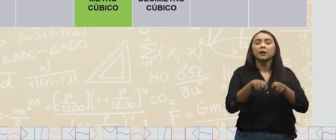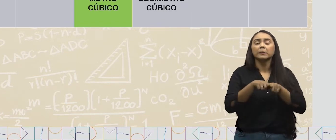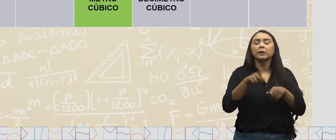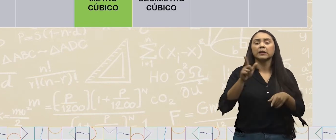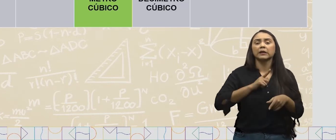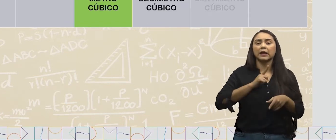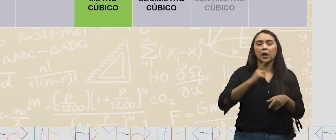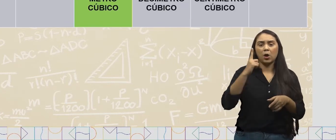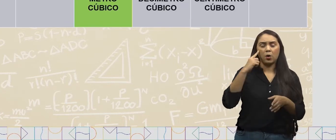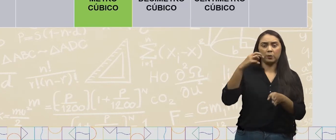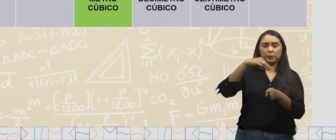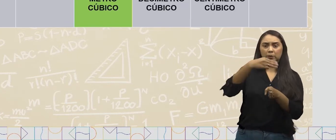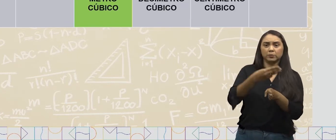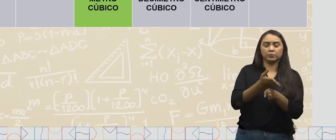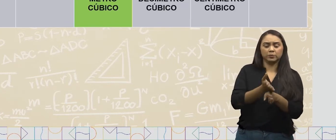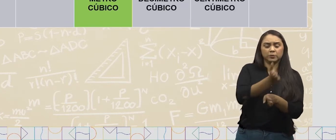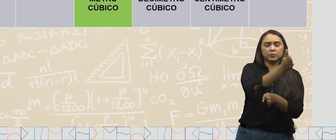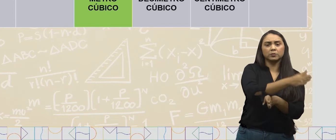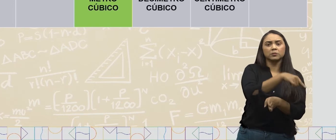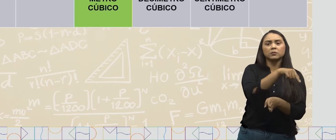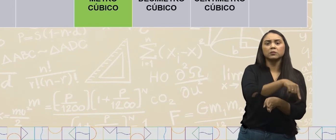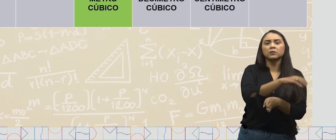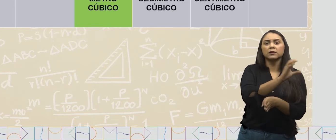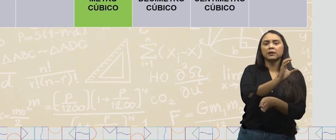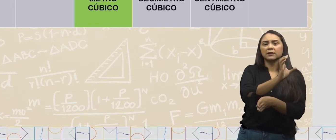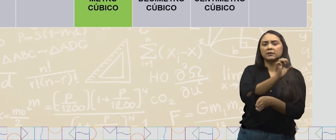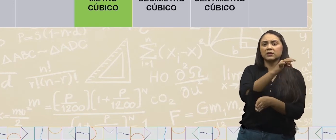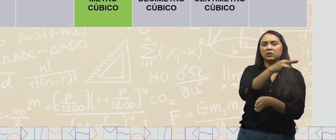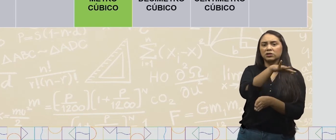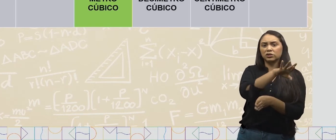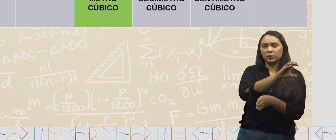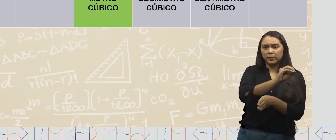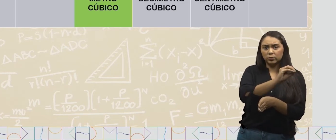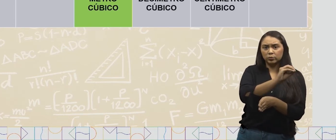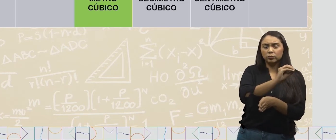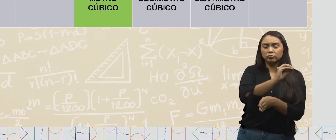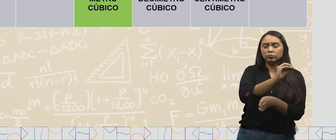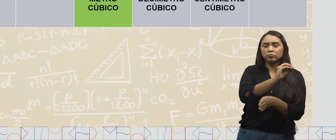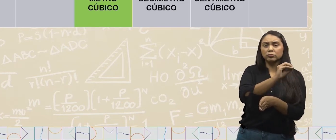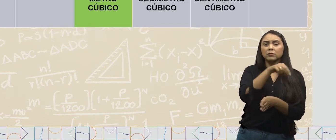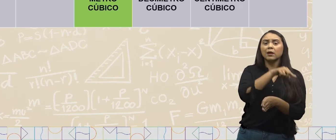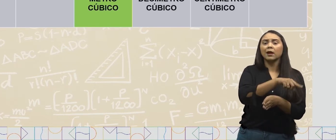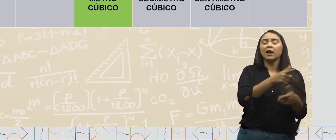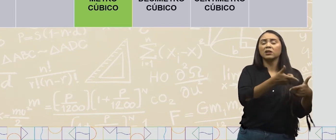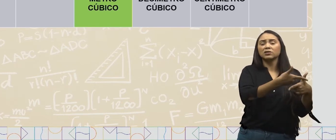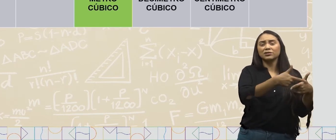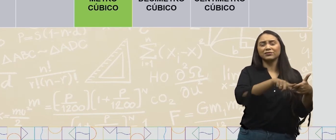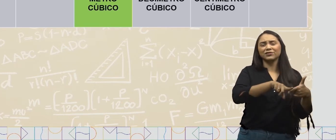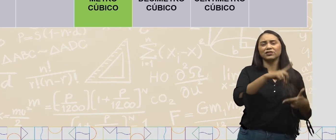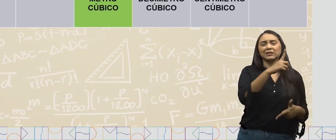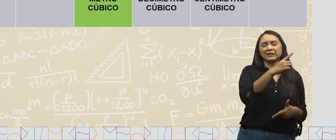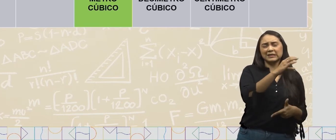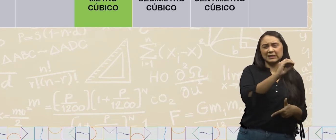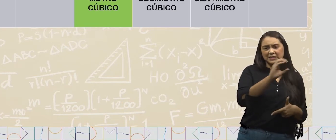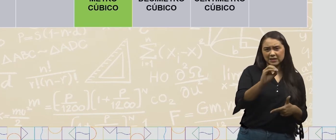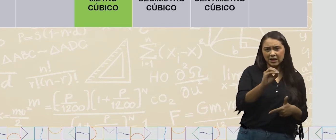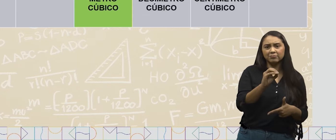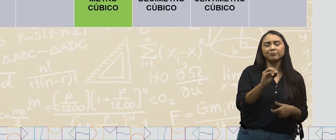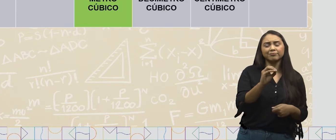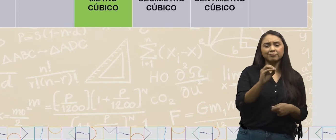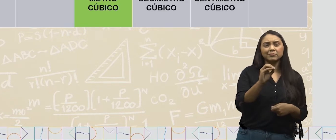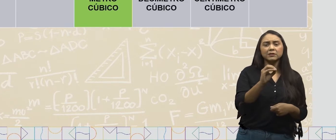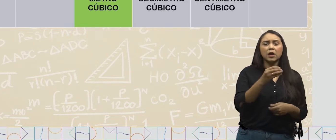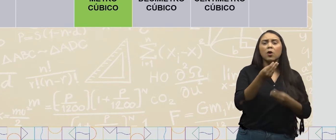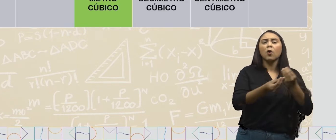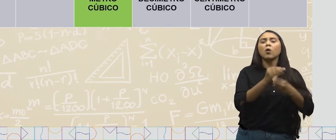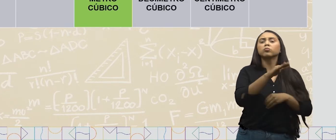o centímetro cúbico. Ele é o metro cúbico dividido em 100 partes iguais e tem